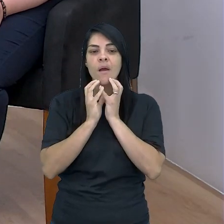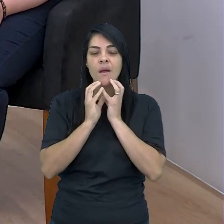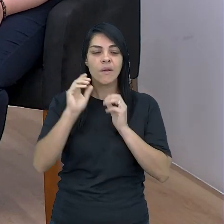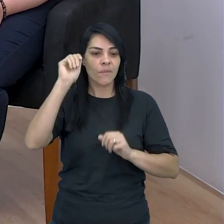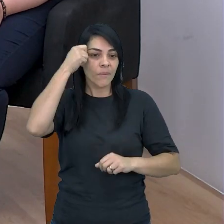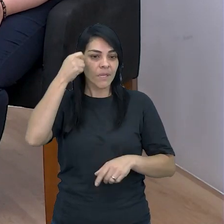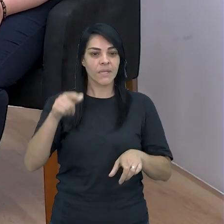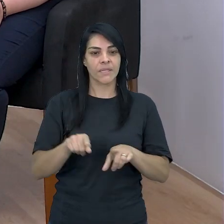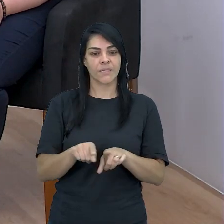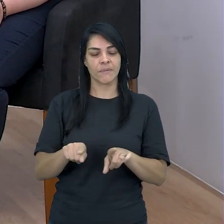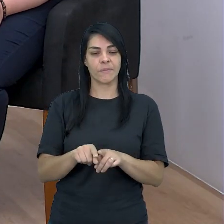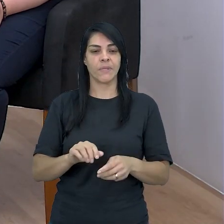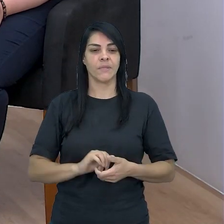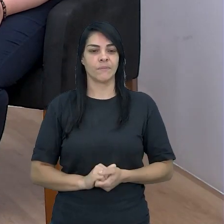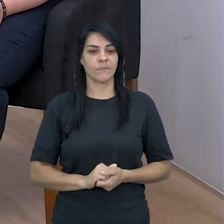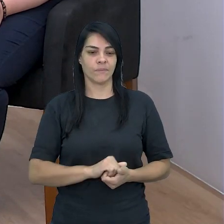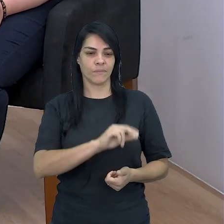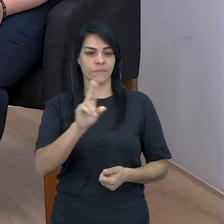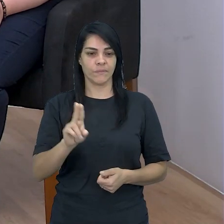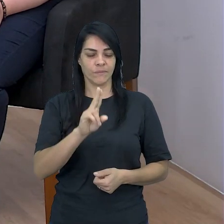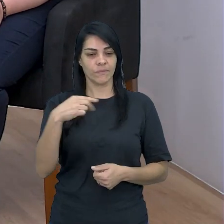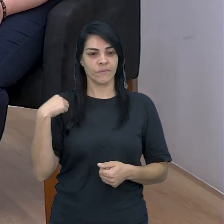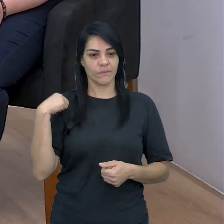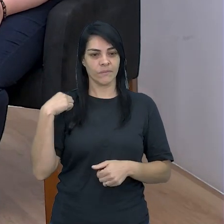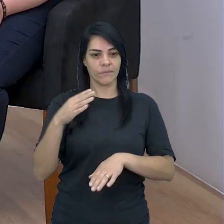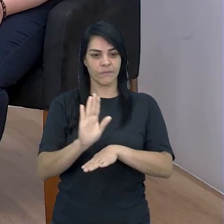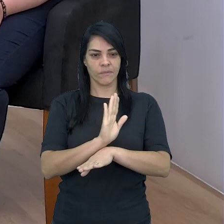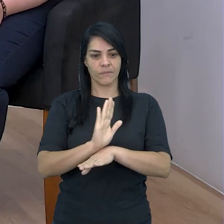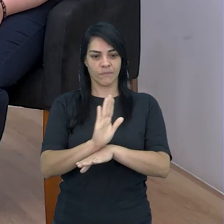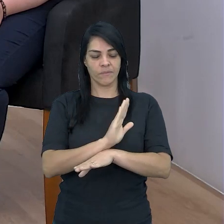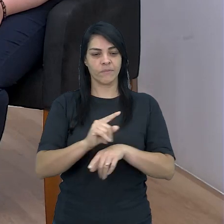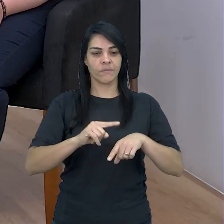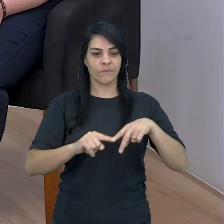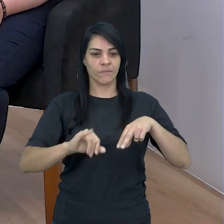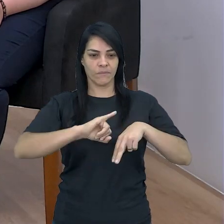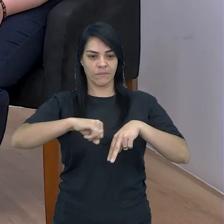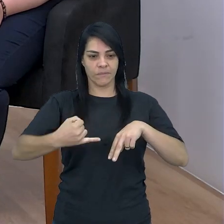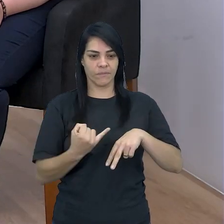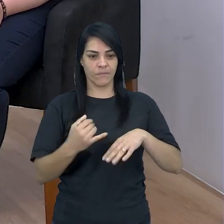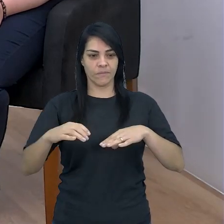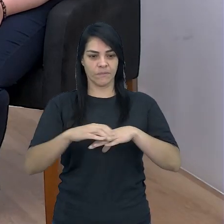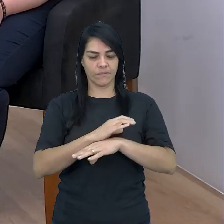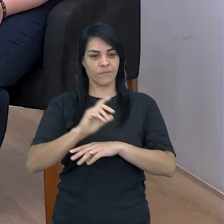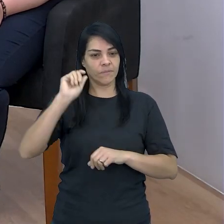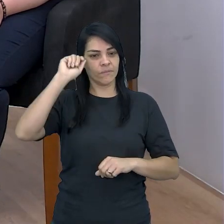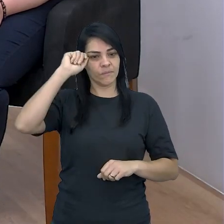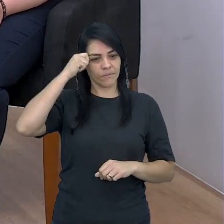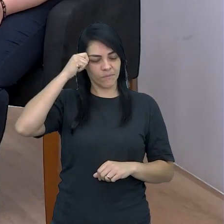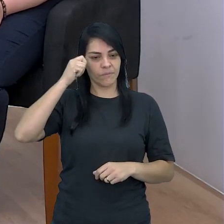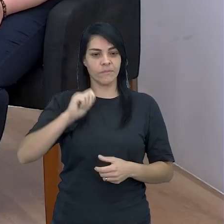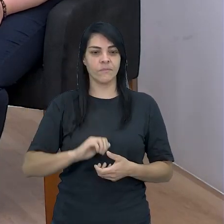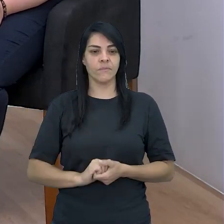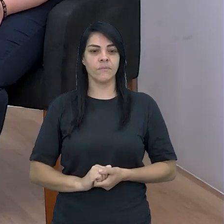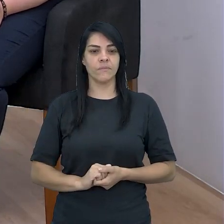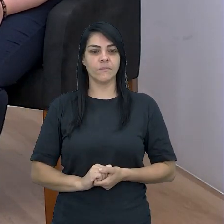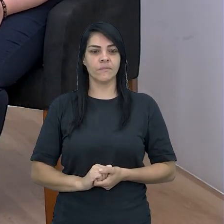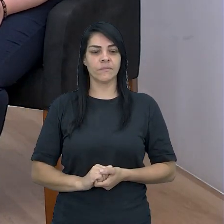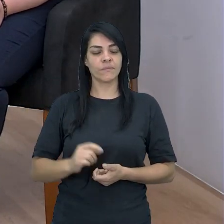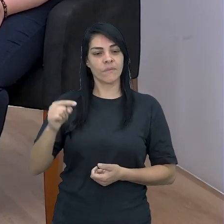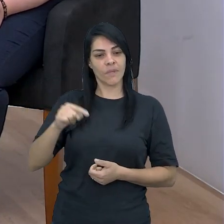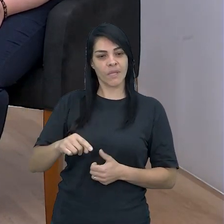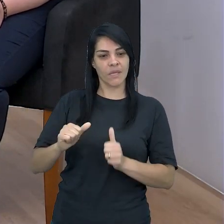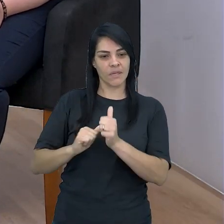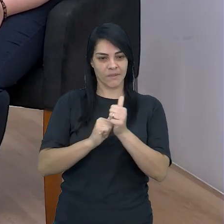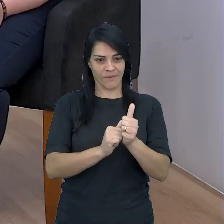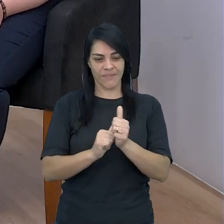preta também. Estou usando uma camiseta bege, calça jeans e tênis preto. Estou aqui, estamos